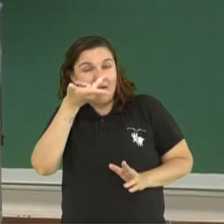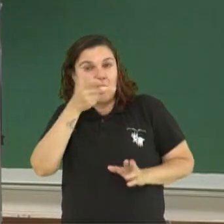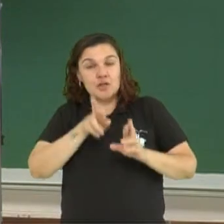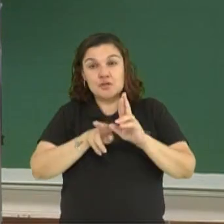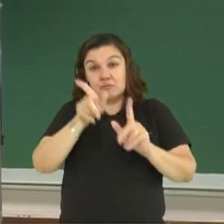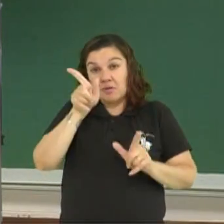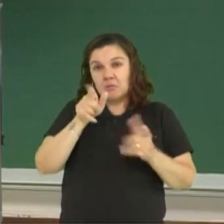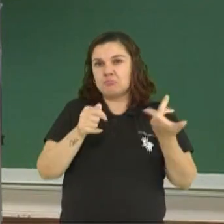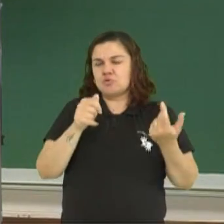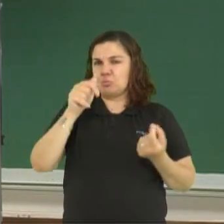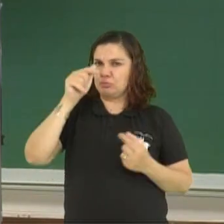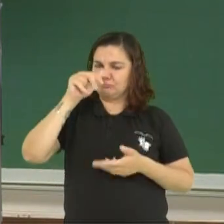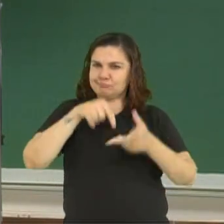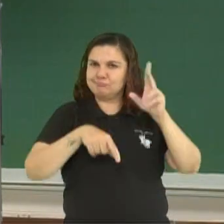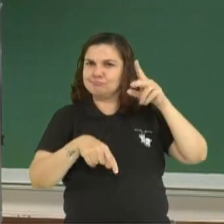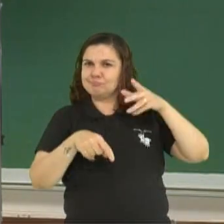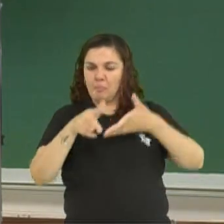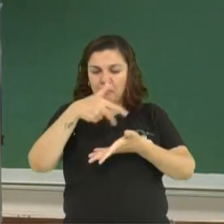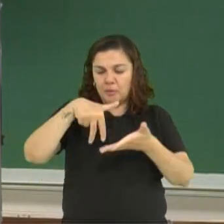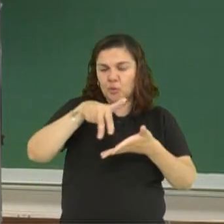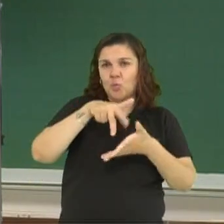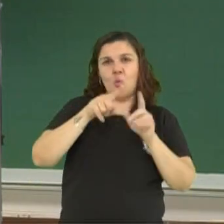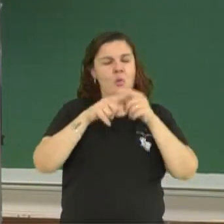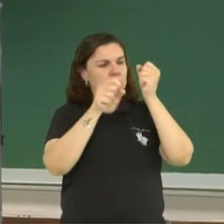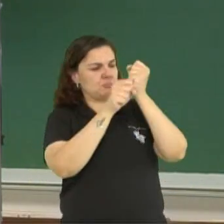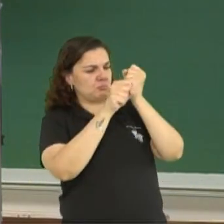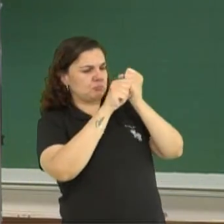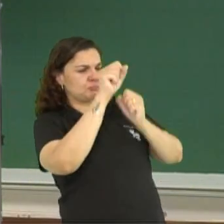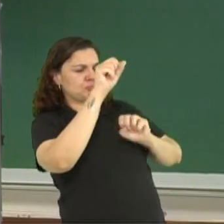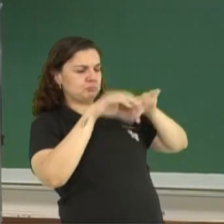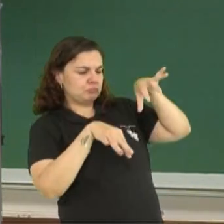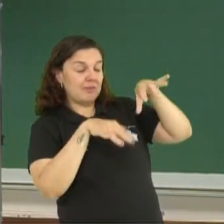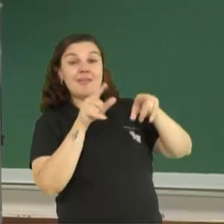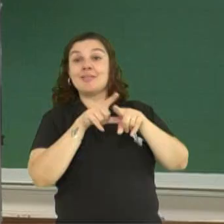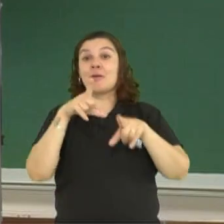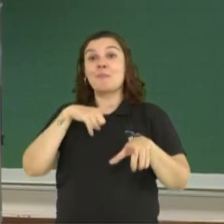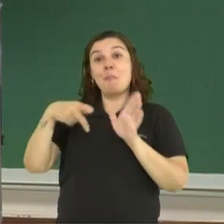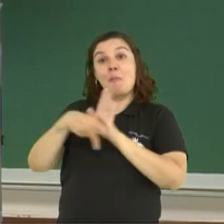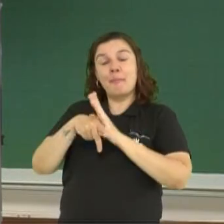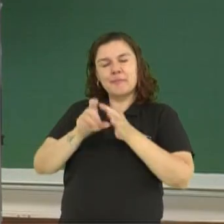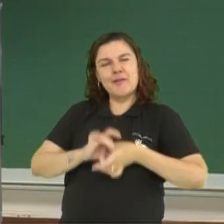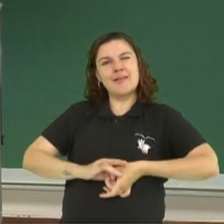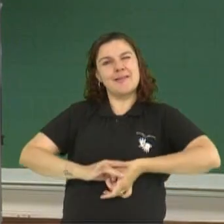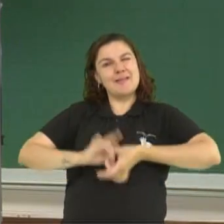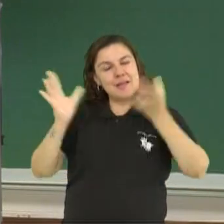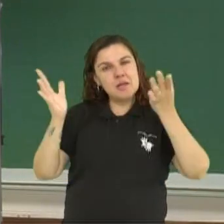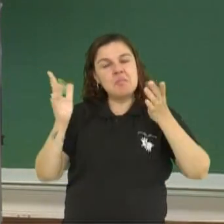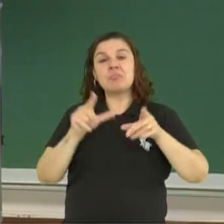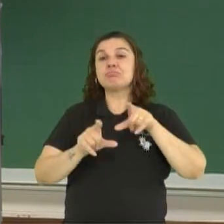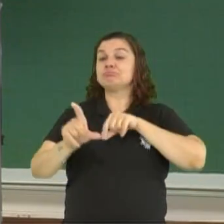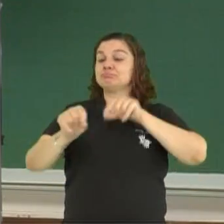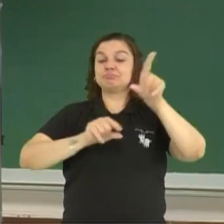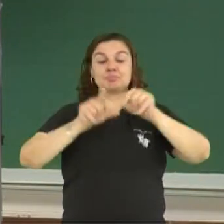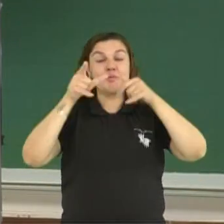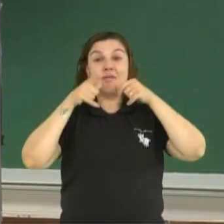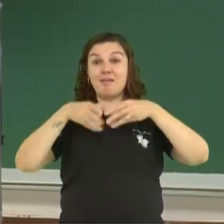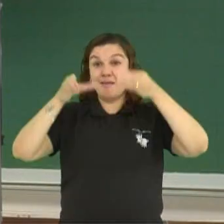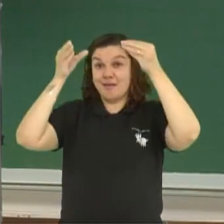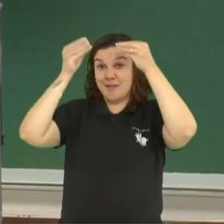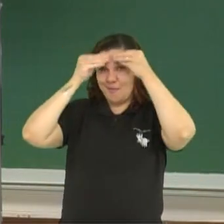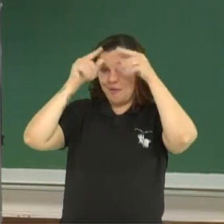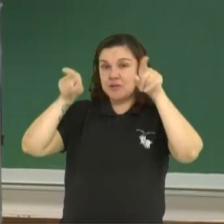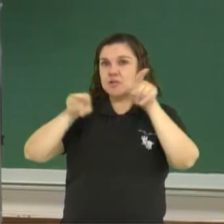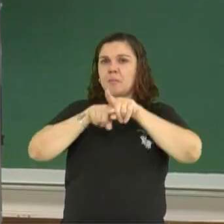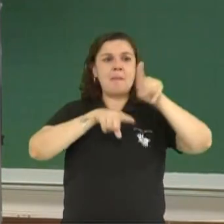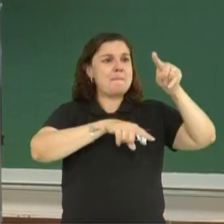por exemplo, através da performance, através de uma instalação. Então existe uma liberdade de escolha de linguagem e liberdade